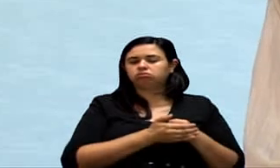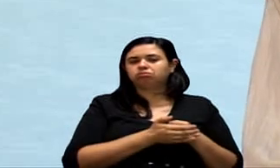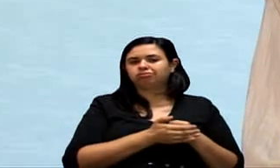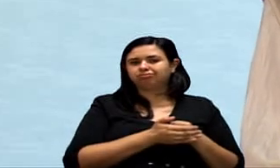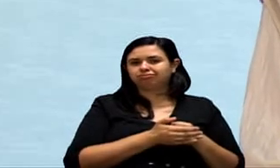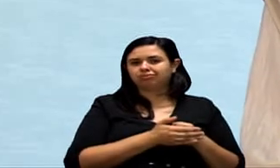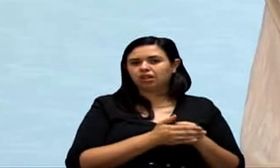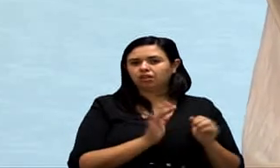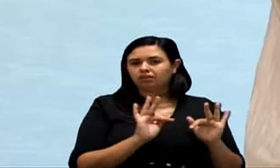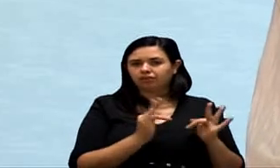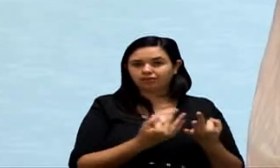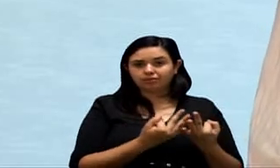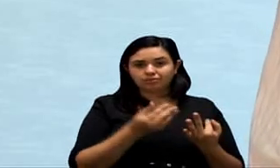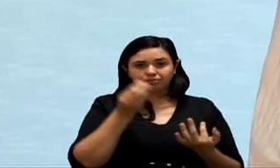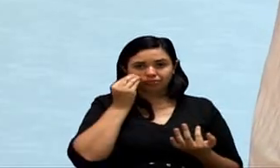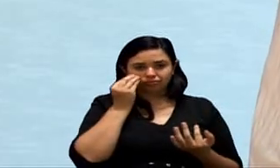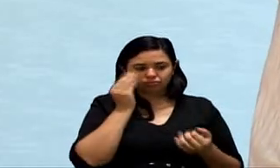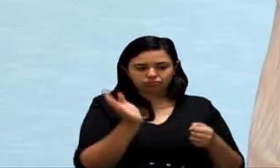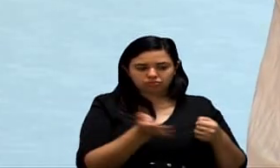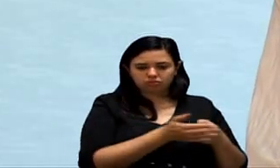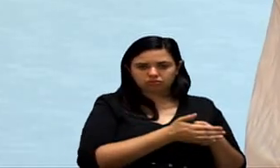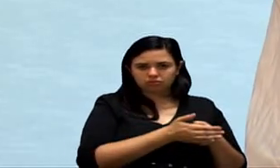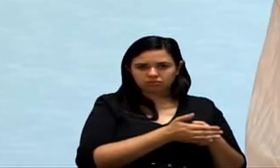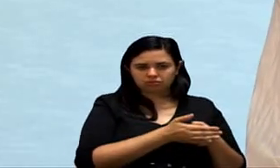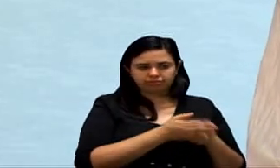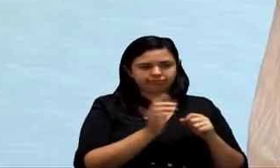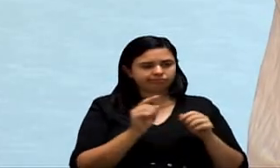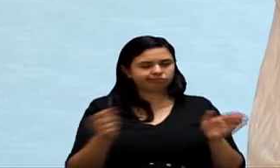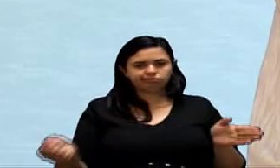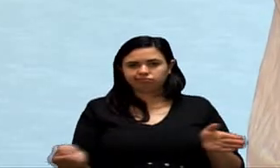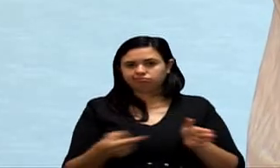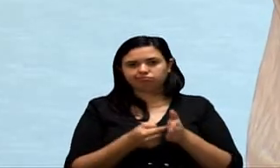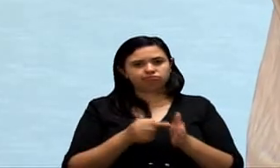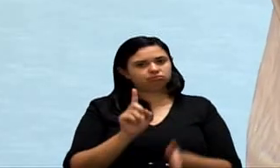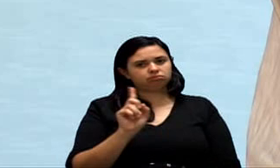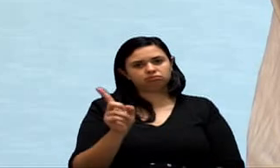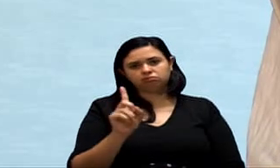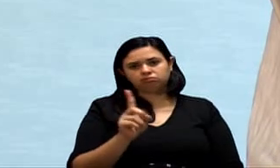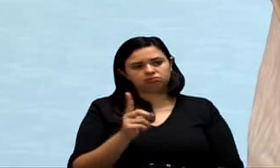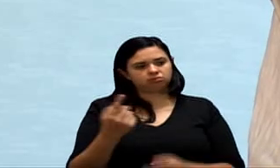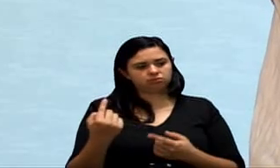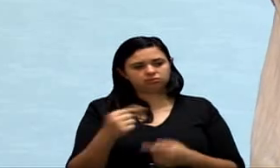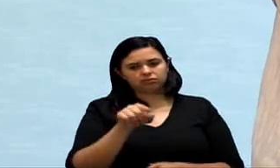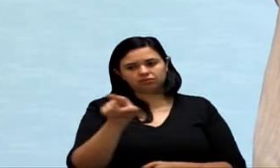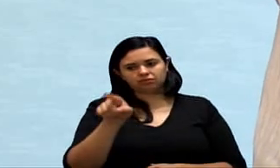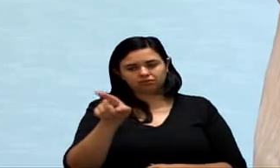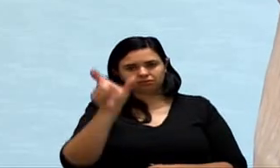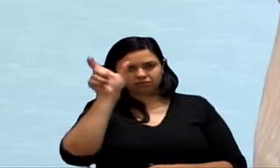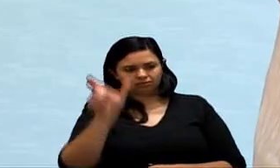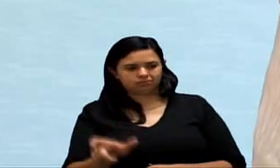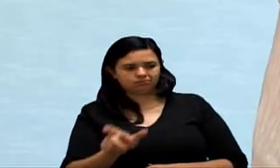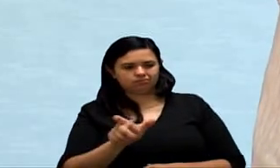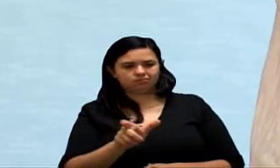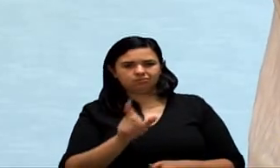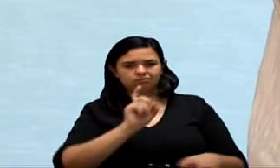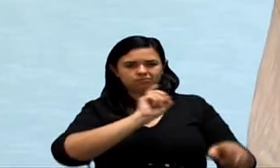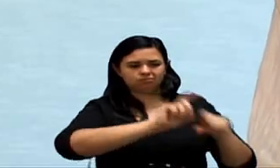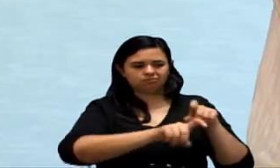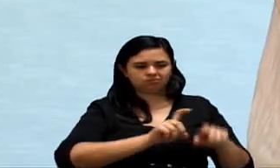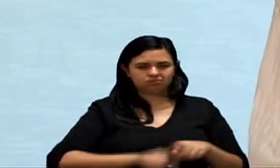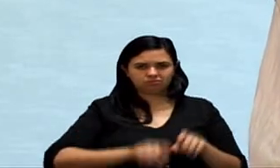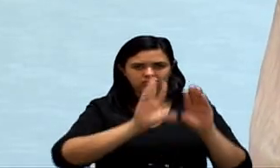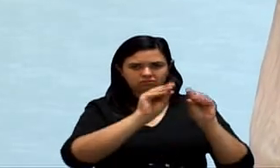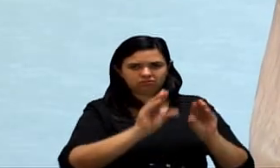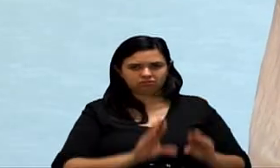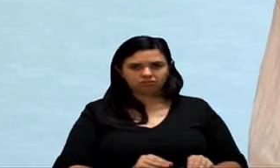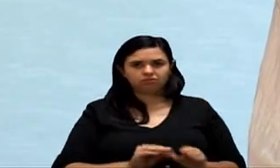jeito e não denuncia o agressor. Mas as crianças devem ser ouvidas e a palavra da criança tem